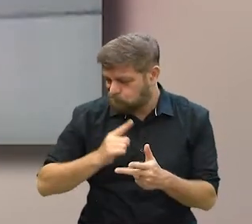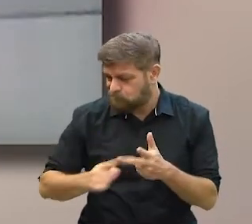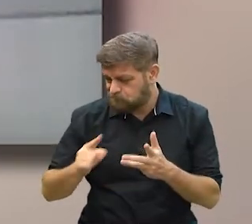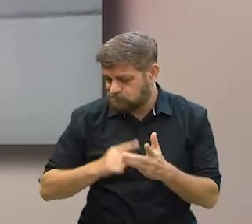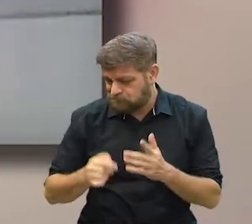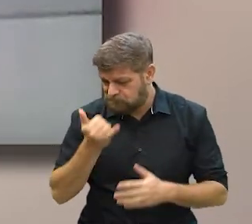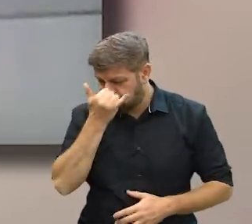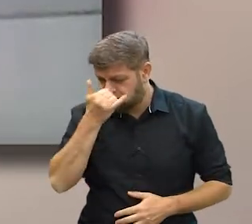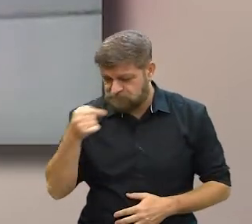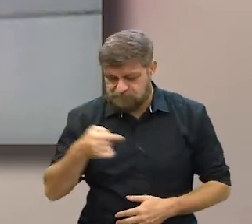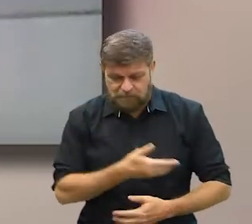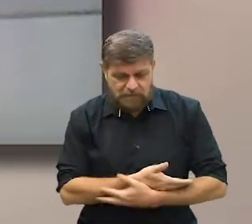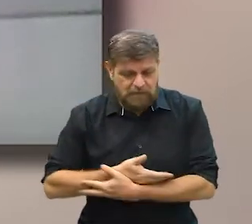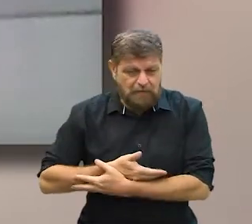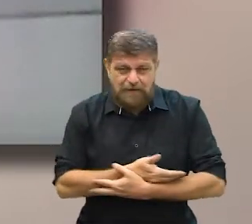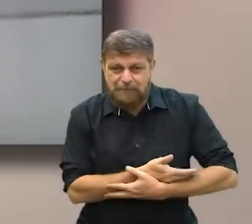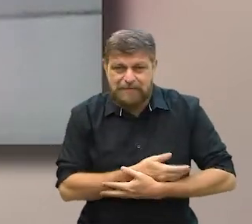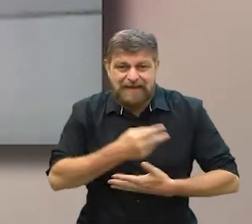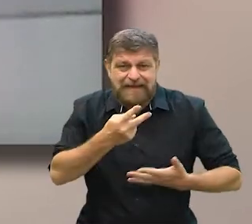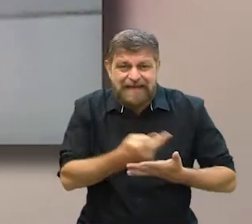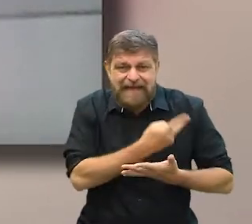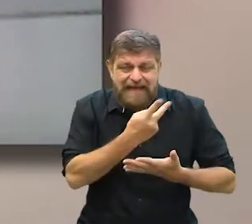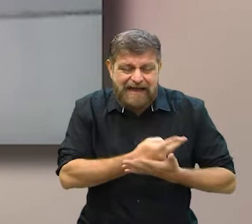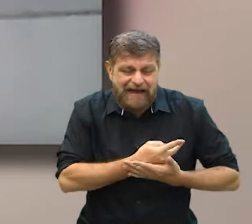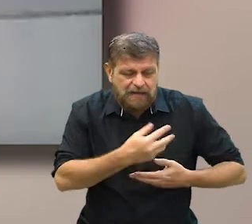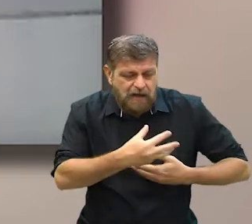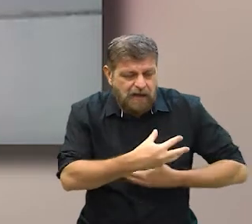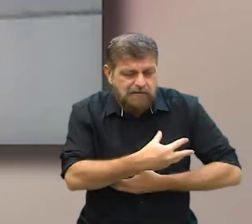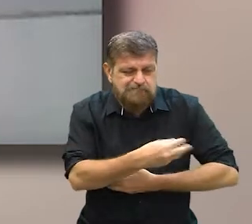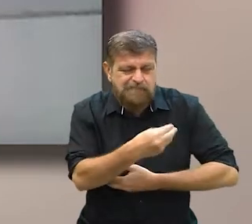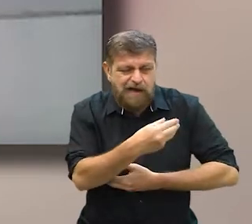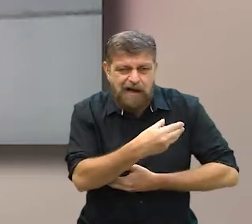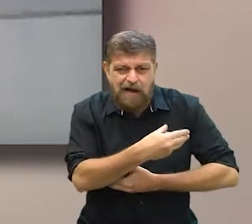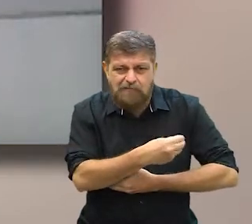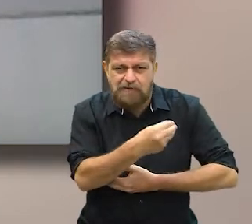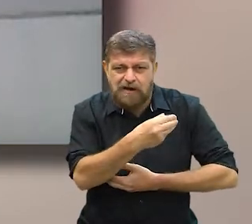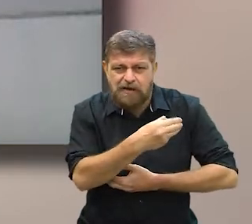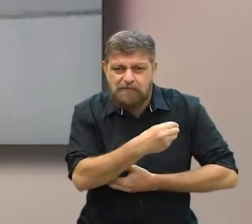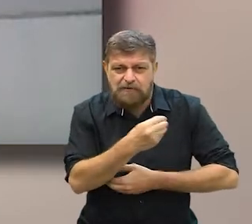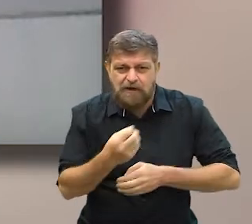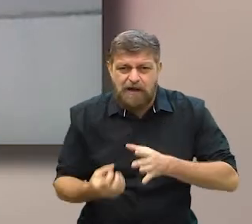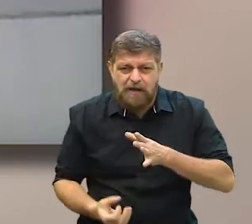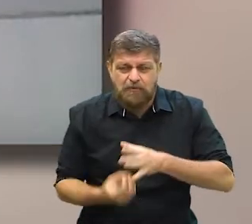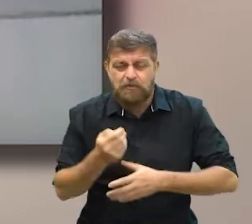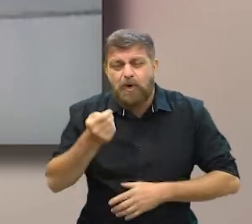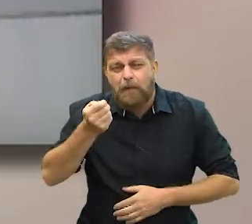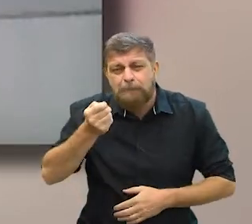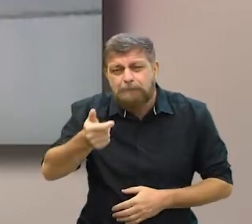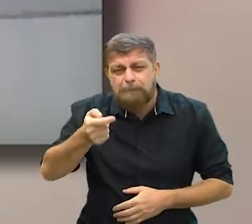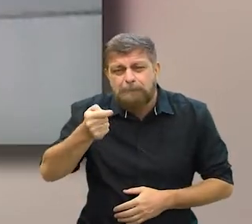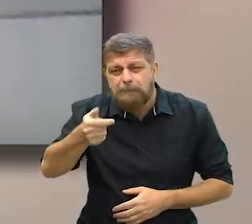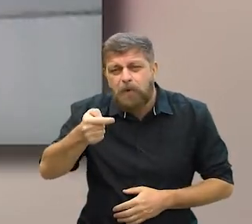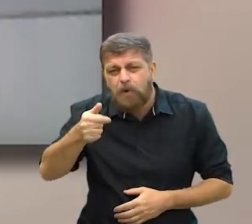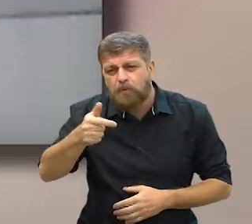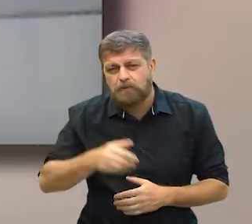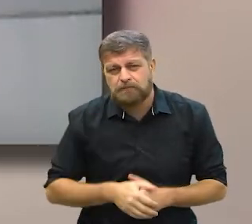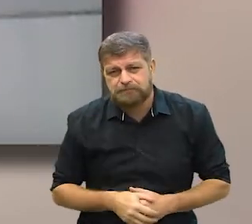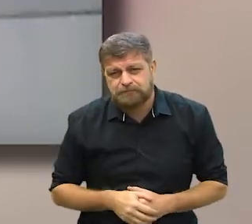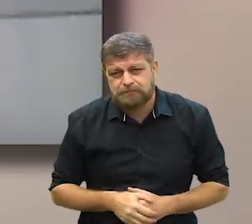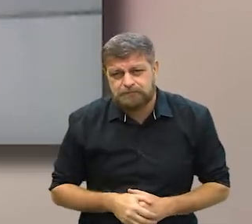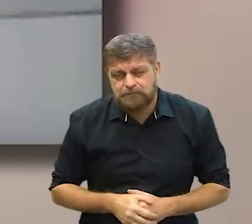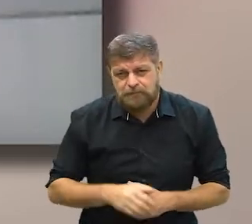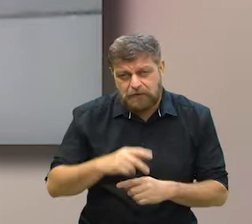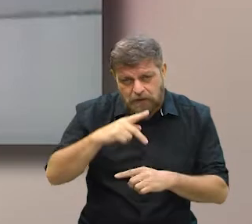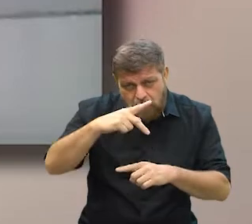então, complicar muito mais as coisas, né? E o bebê que suga errado, ele vai, então, induzir